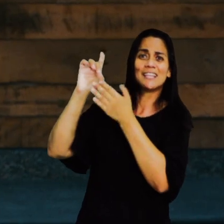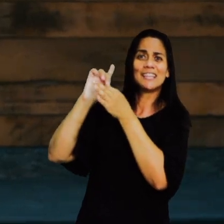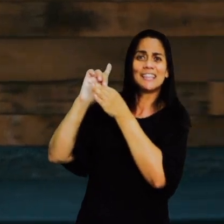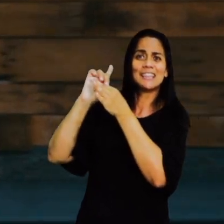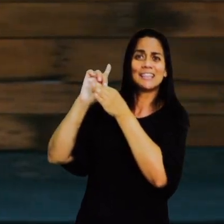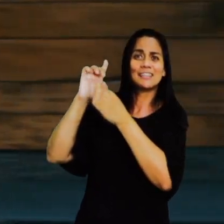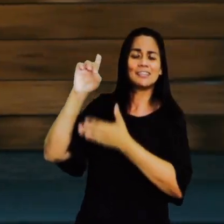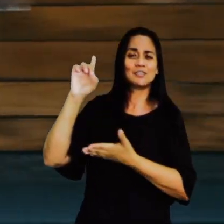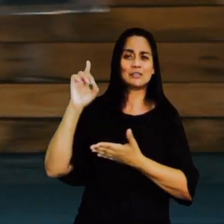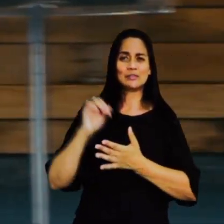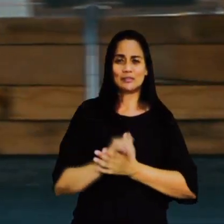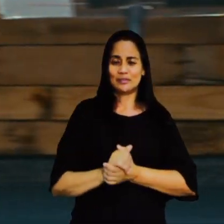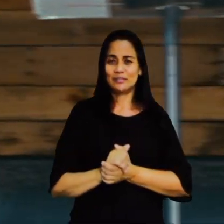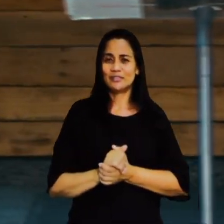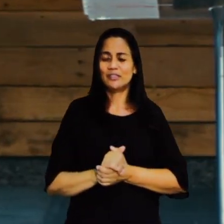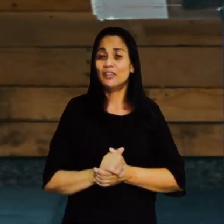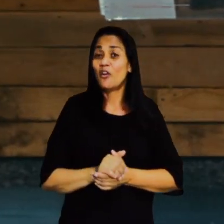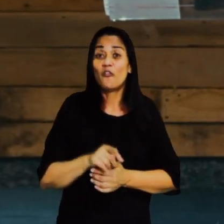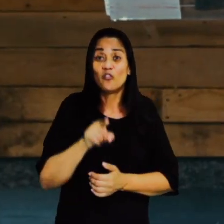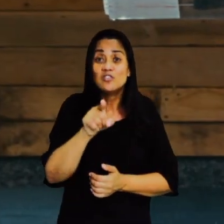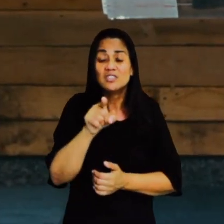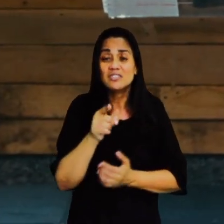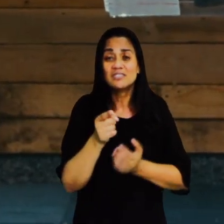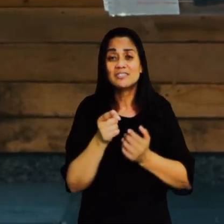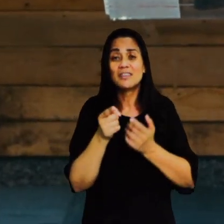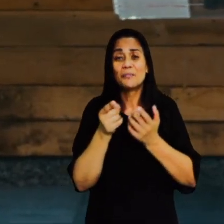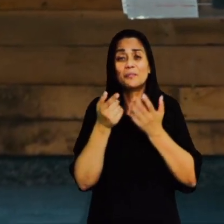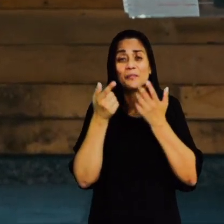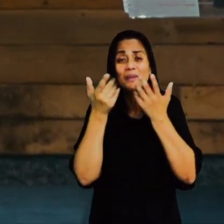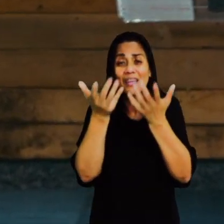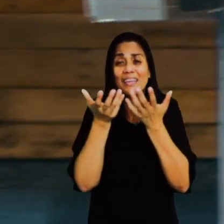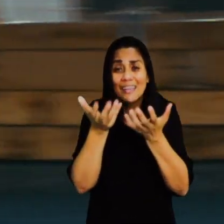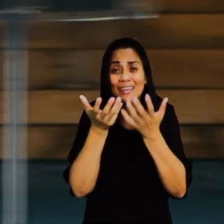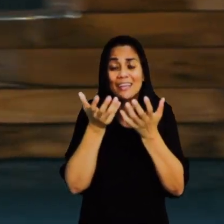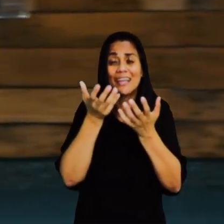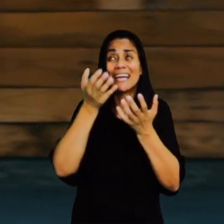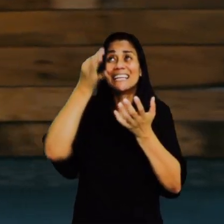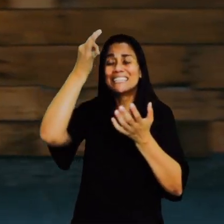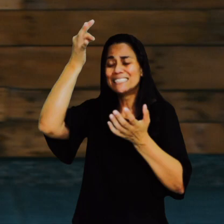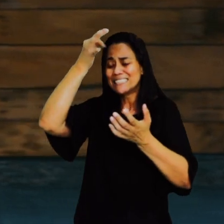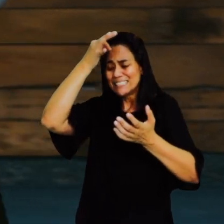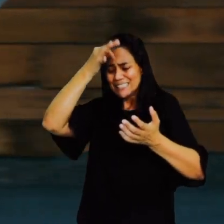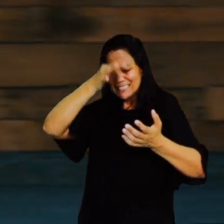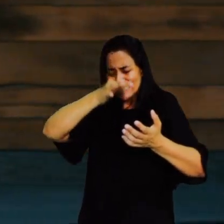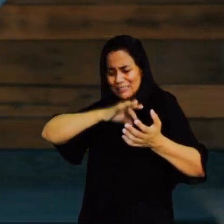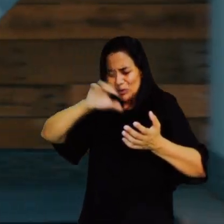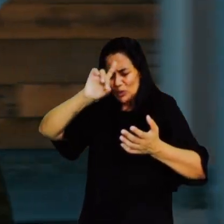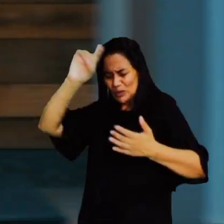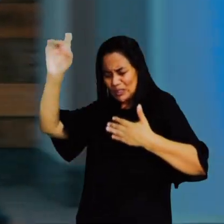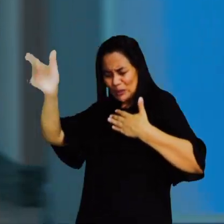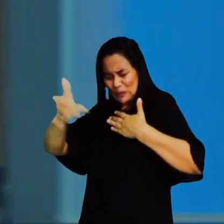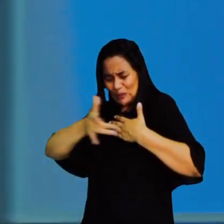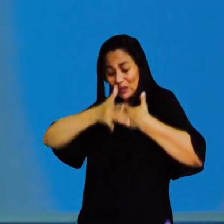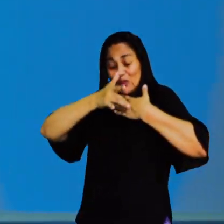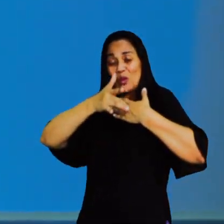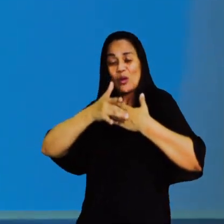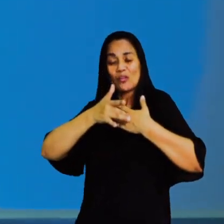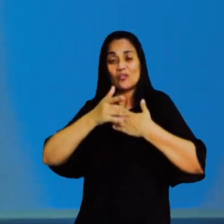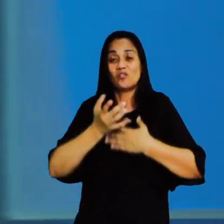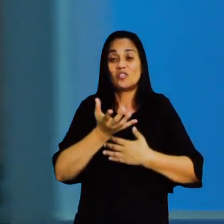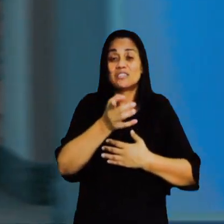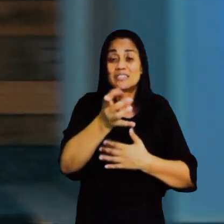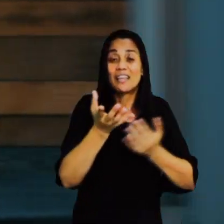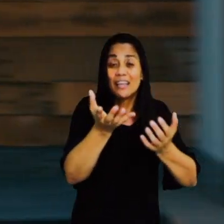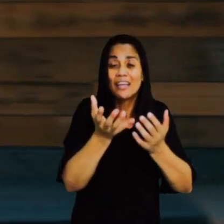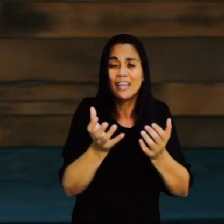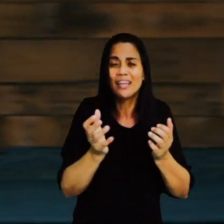Você quer o toque do Senhor, você quer estar sempre de volta nos braços do Senhor. Se você é gerado de Deus, e a